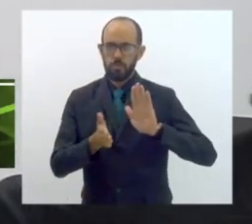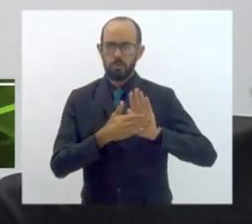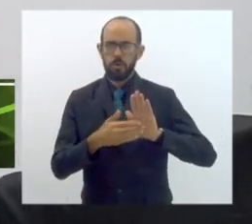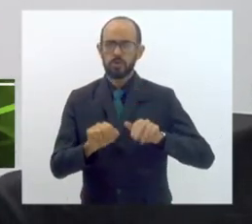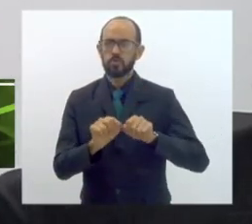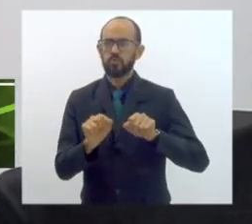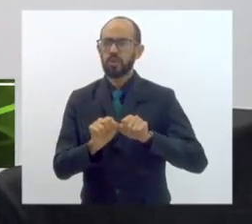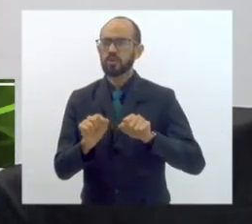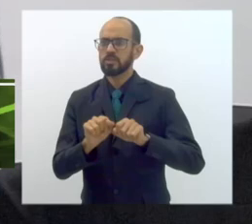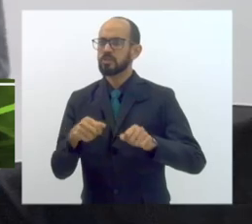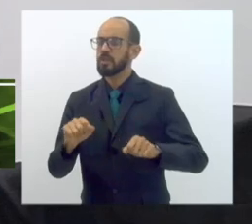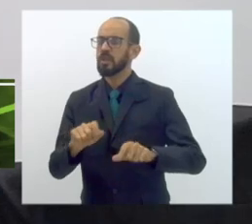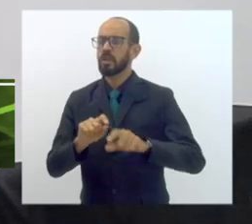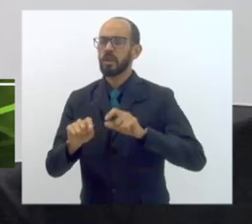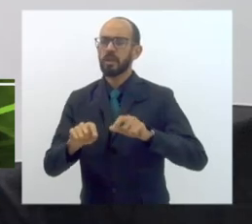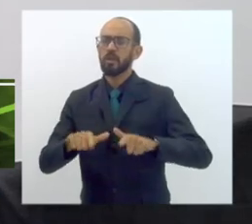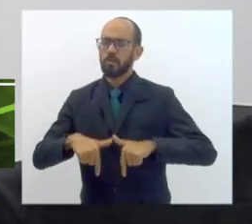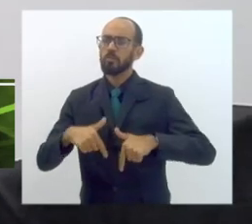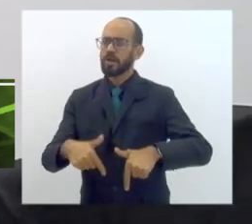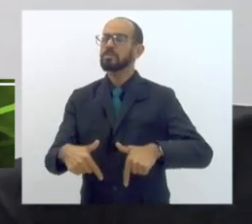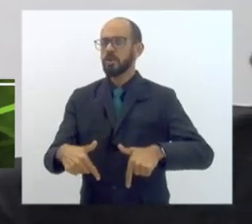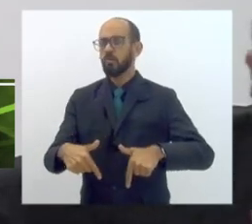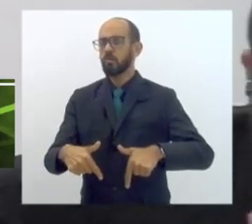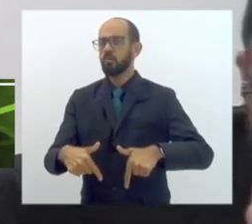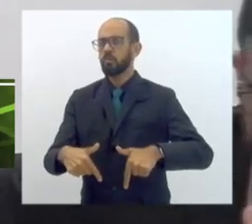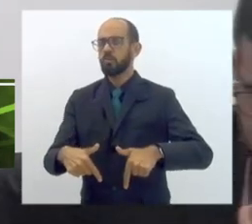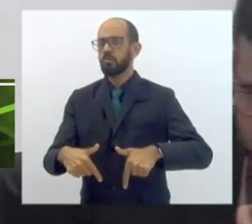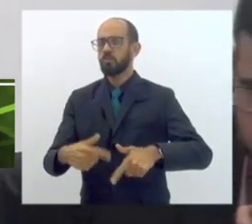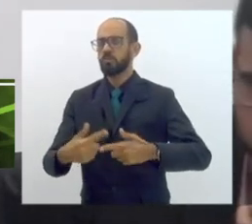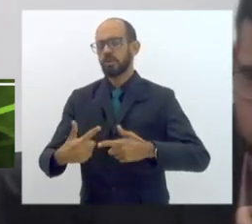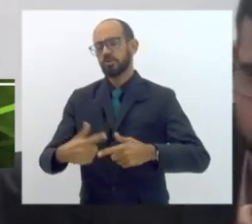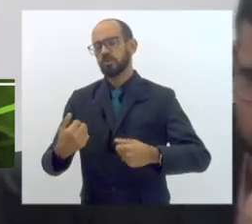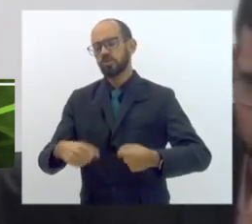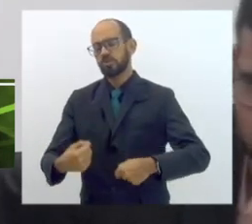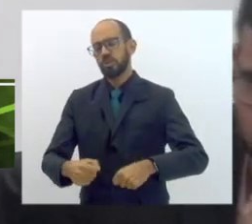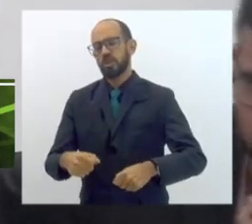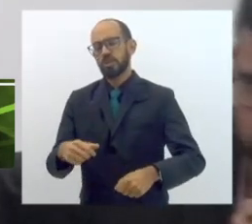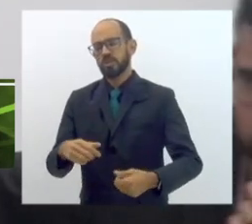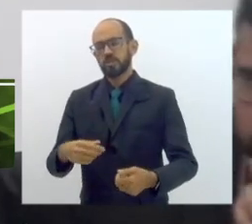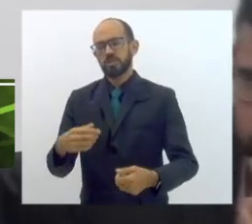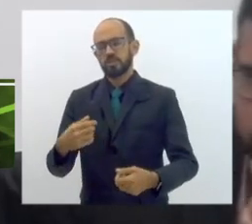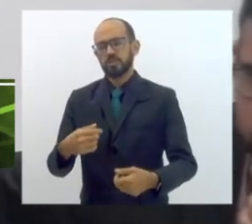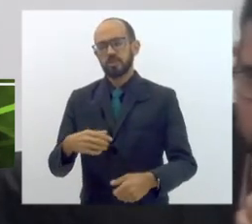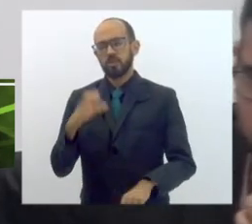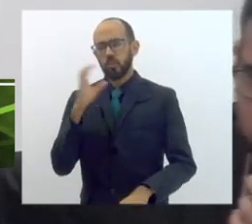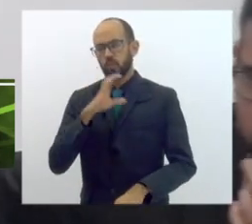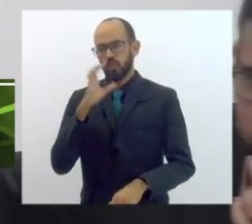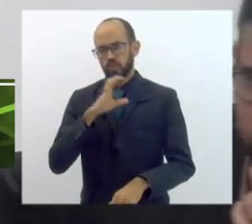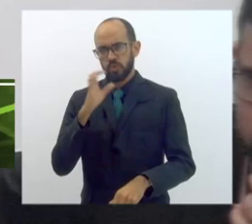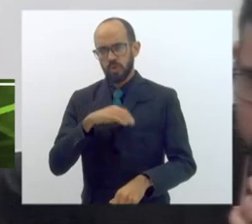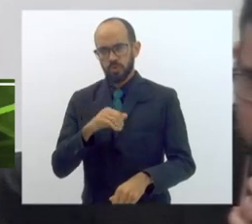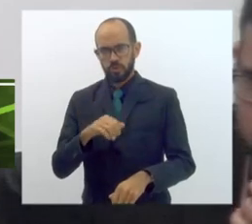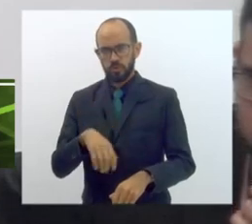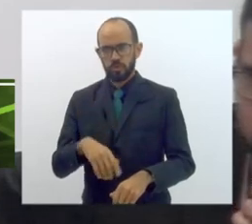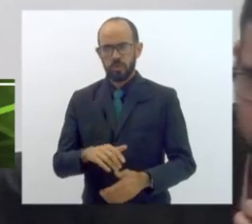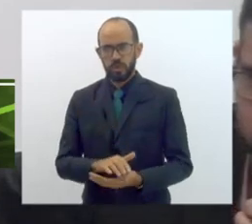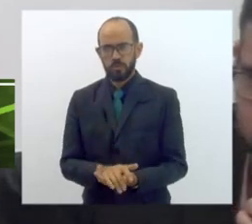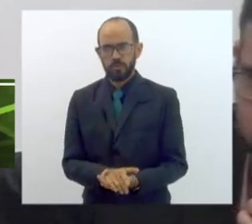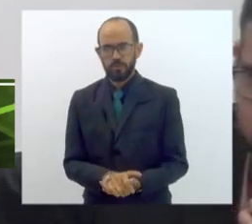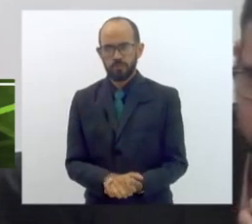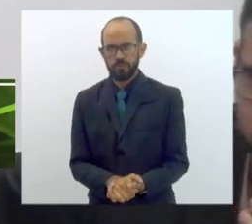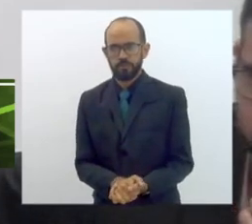fazer acontecer. A gente não tinha necessidade nenhuma de colocar no nosso currículo uma derrota desse tamanho,